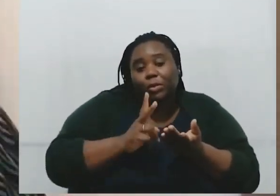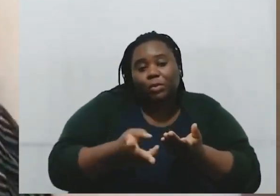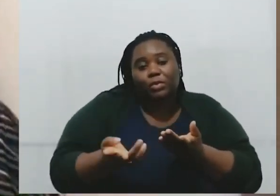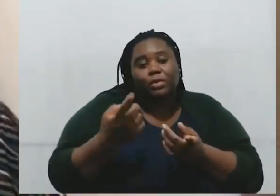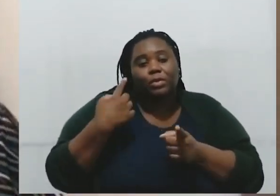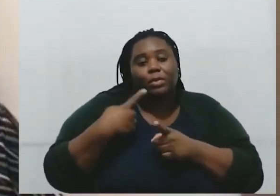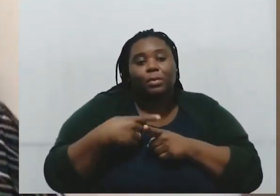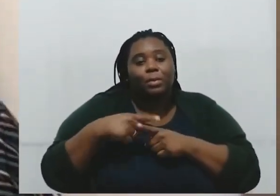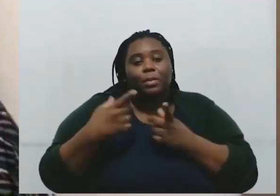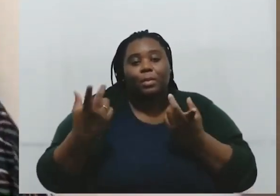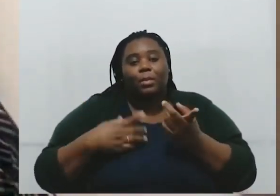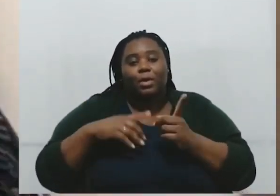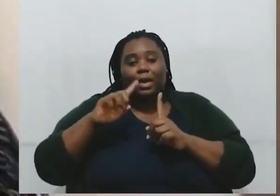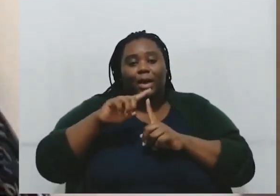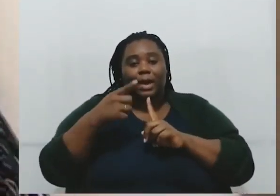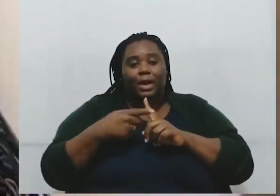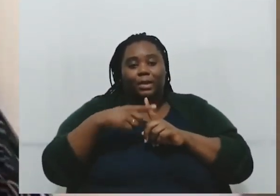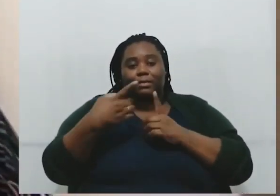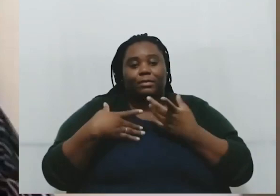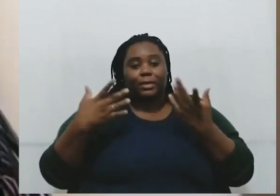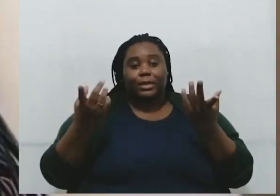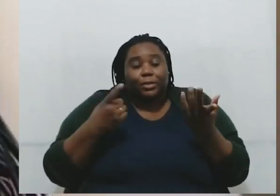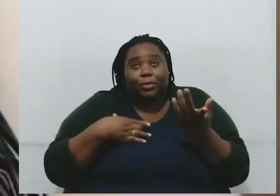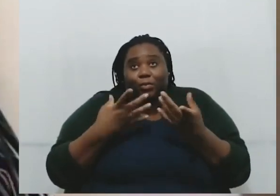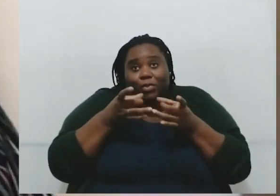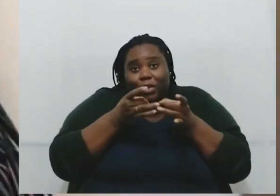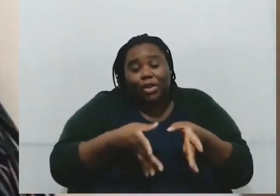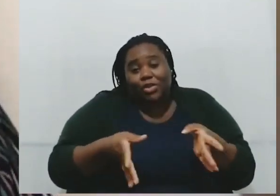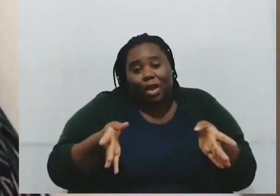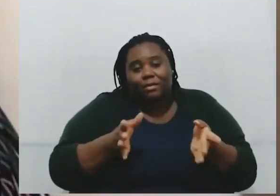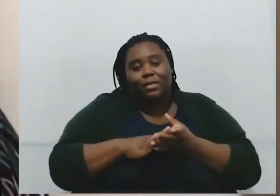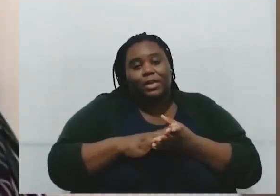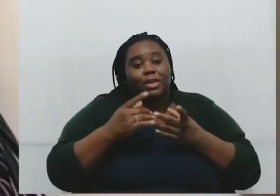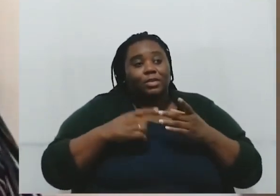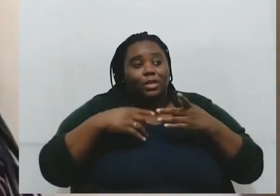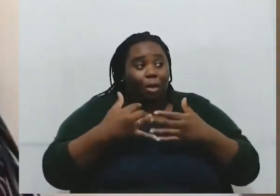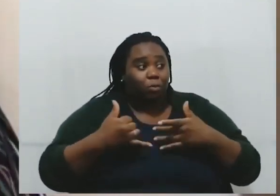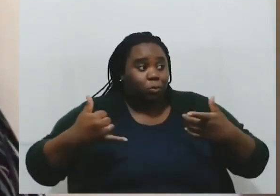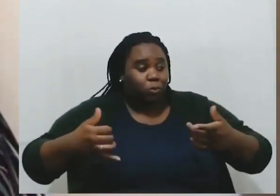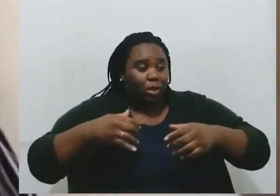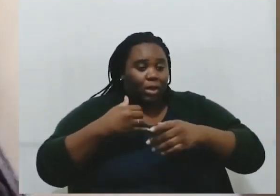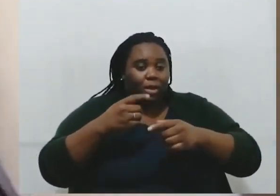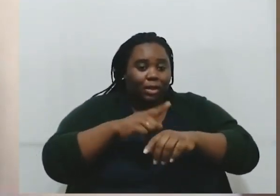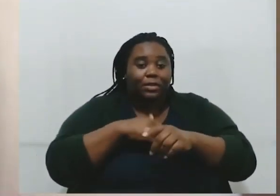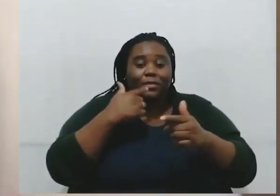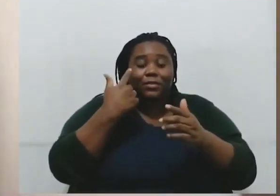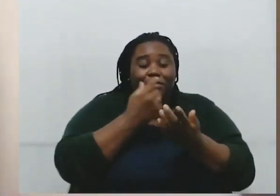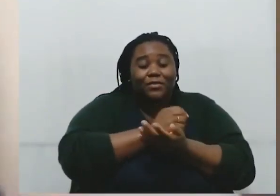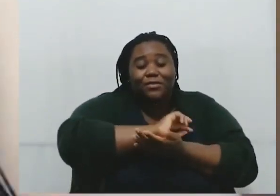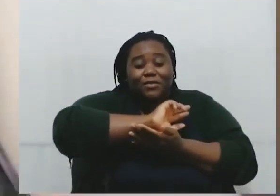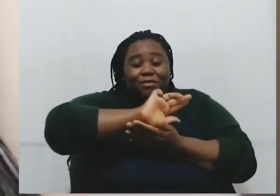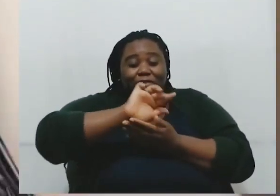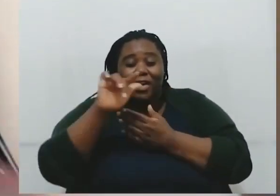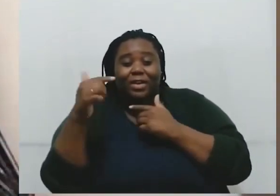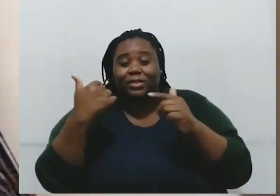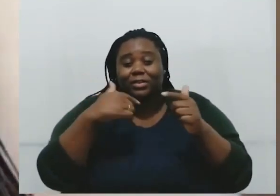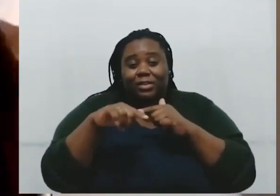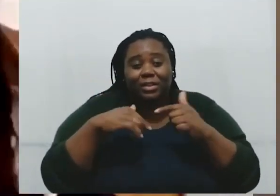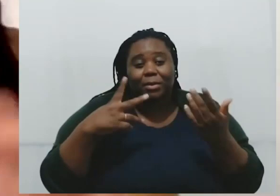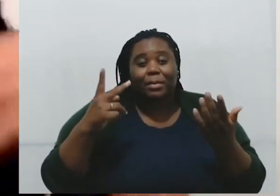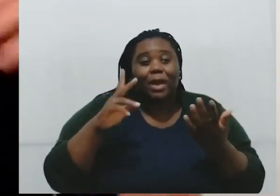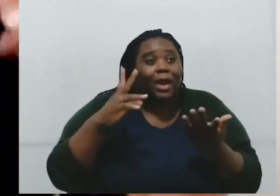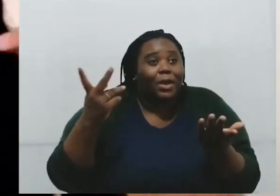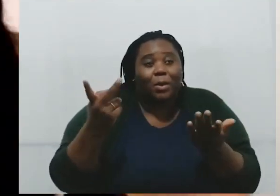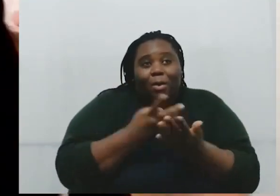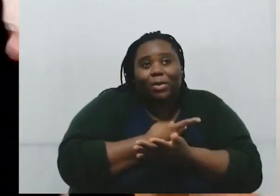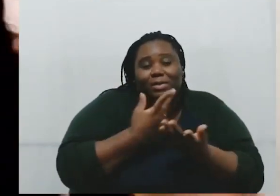trabalhos acontecendo na época, muito ensaio, e era um tempo que eu não ia dispor, não tinha nem disposição física.